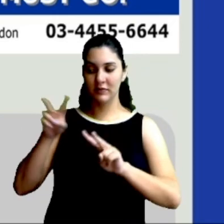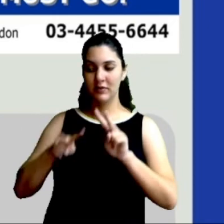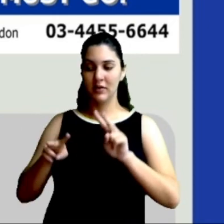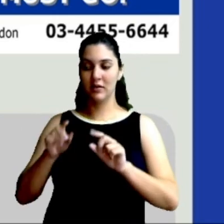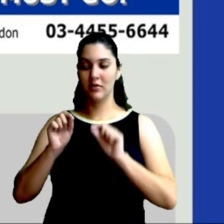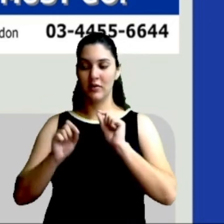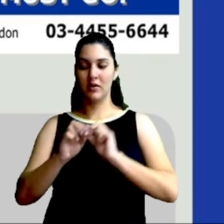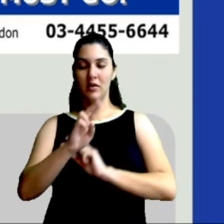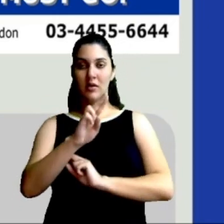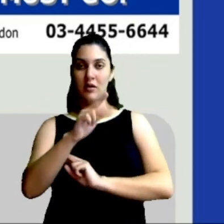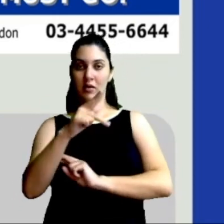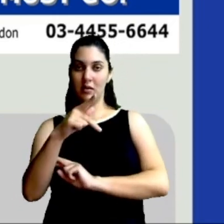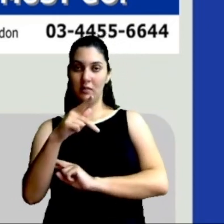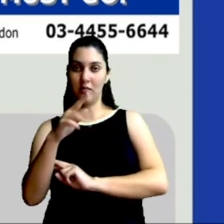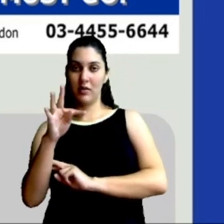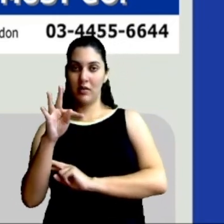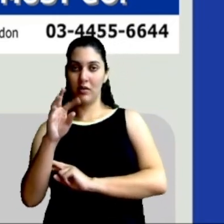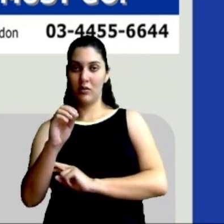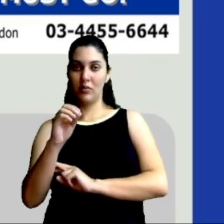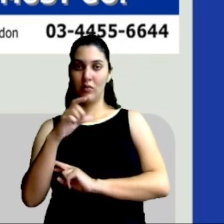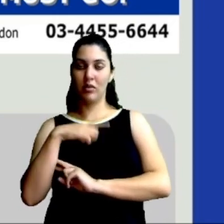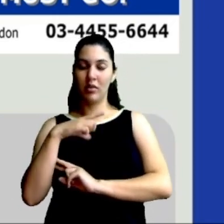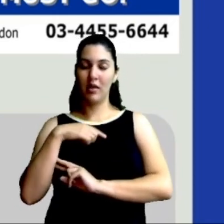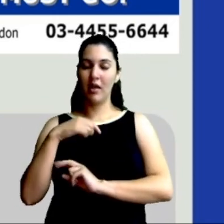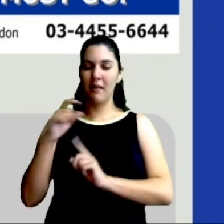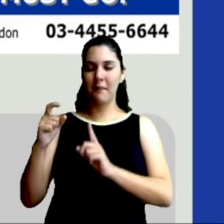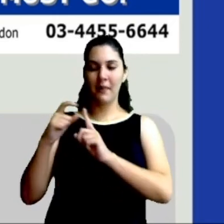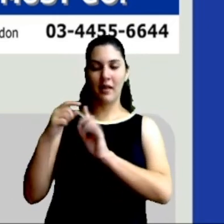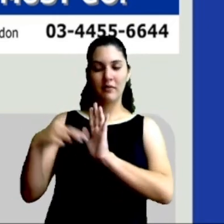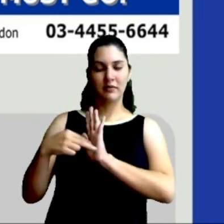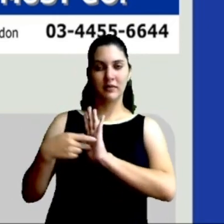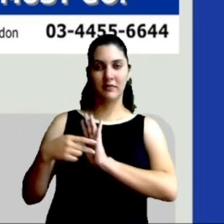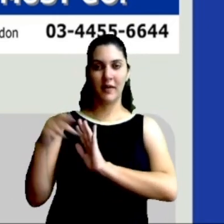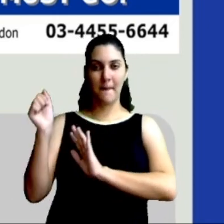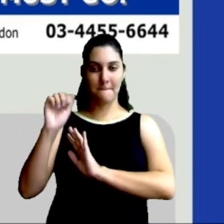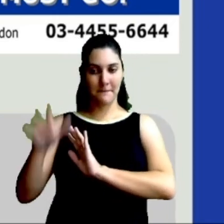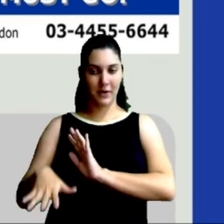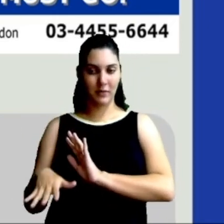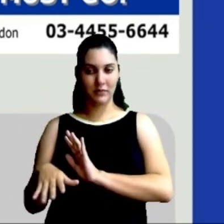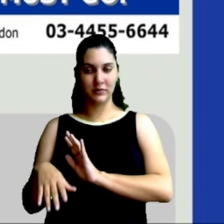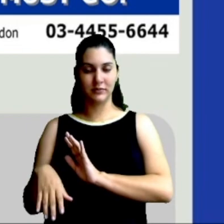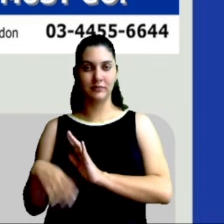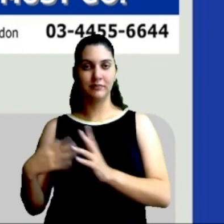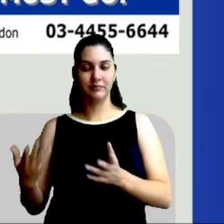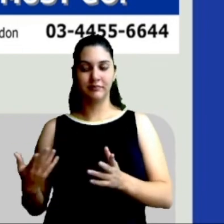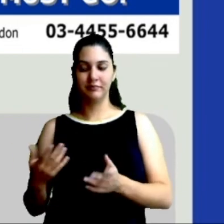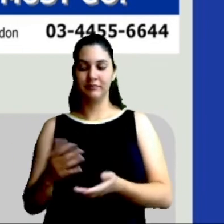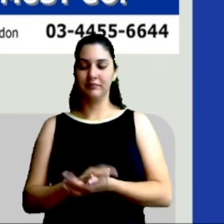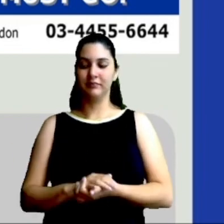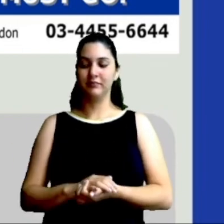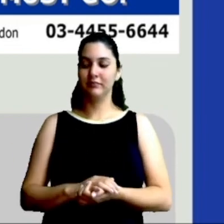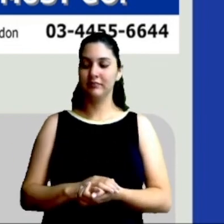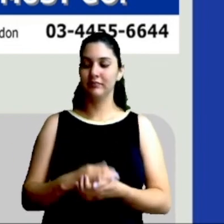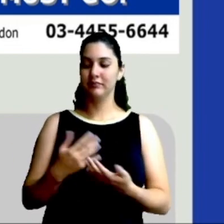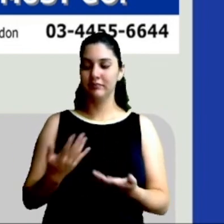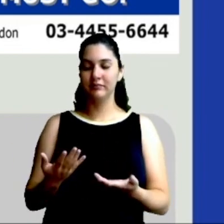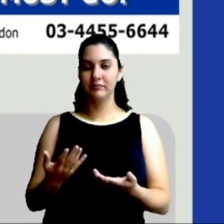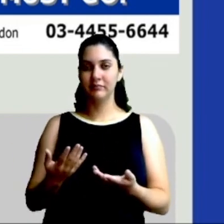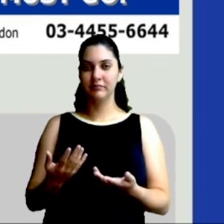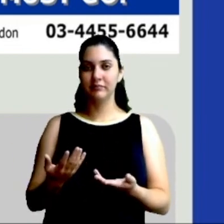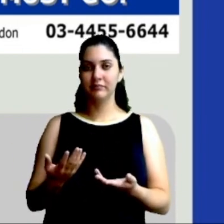up to, será que se refere aí à palavra promoção? Weeks, será que é promoção?